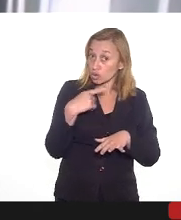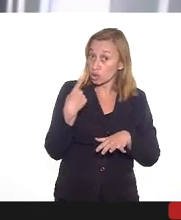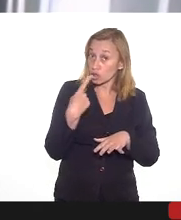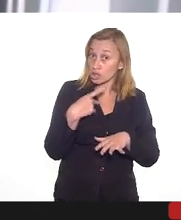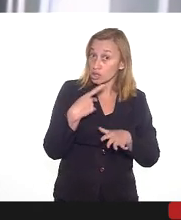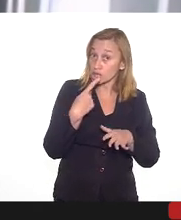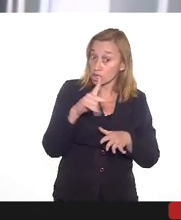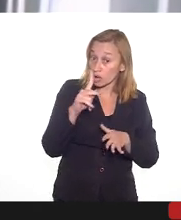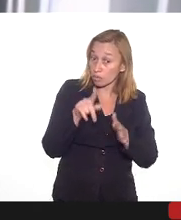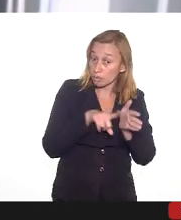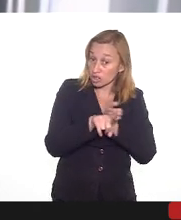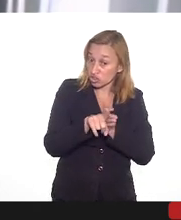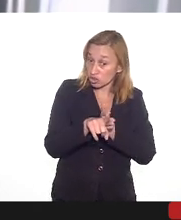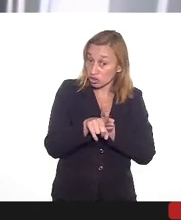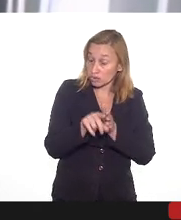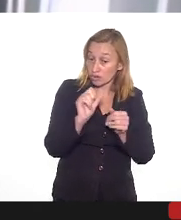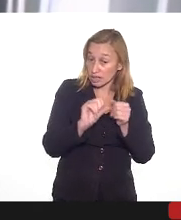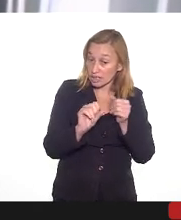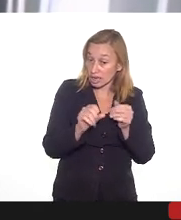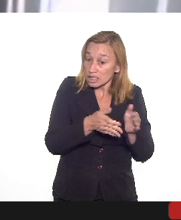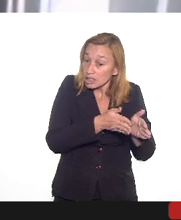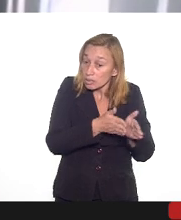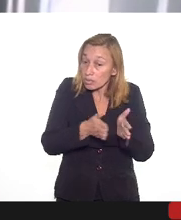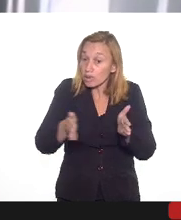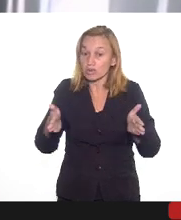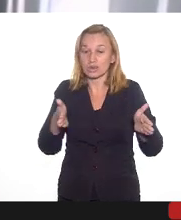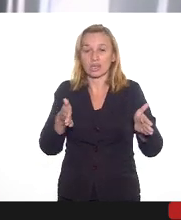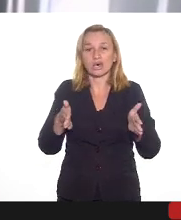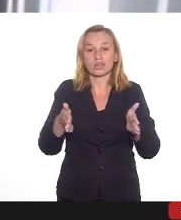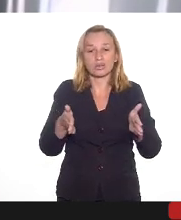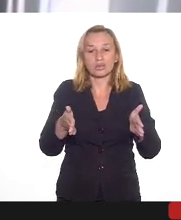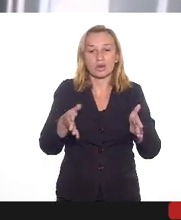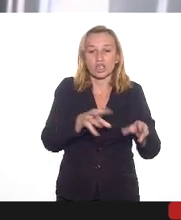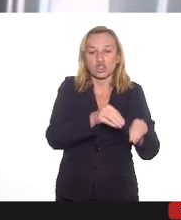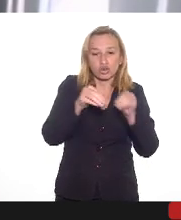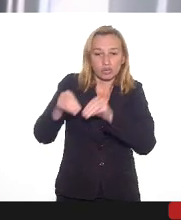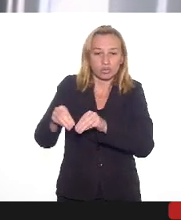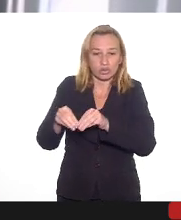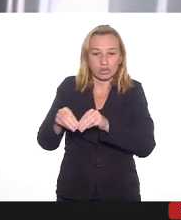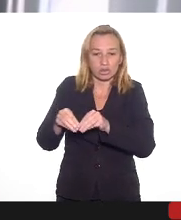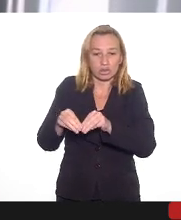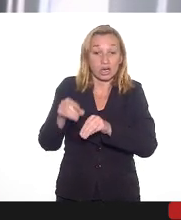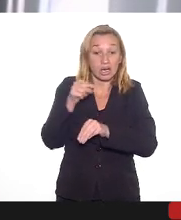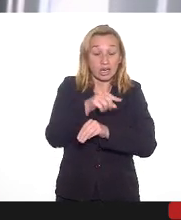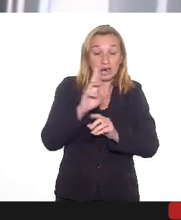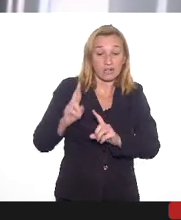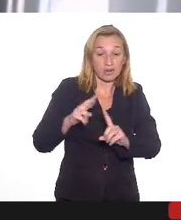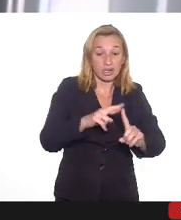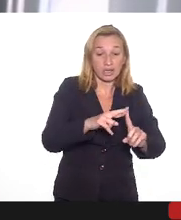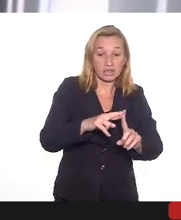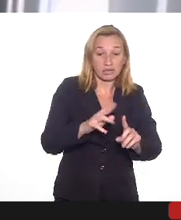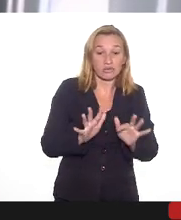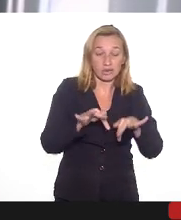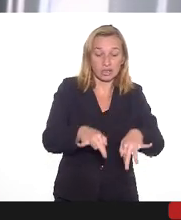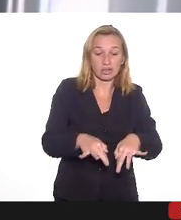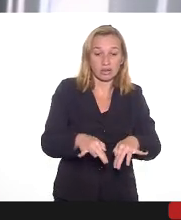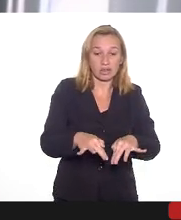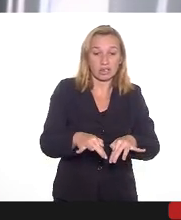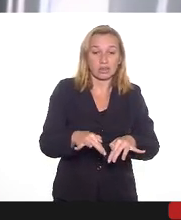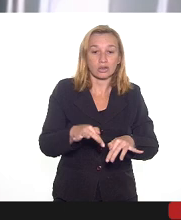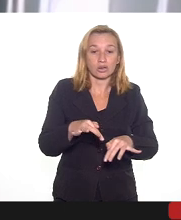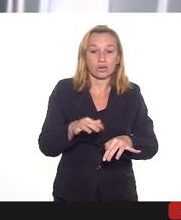fazer quanto a esse processo de transição a que fez referência ao final o secretário Conte